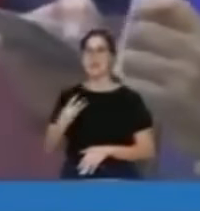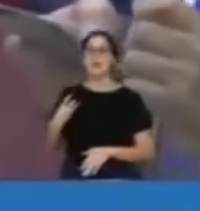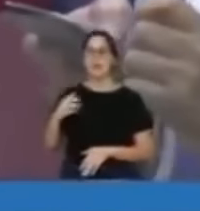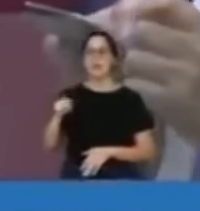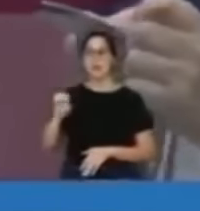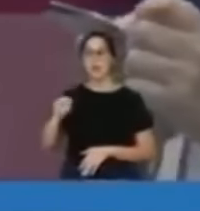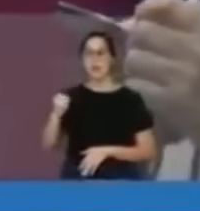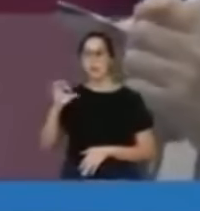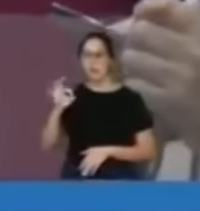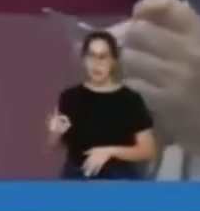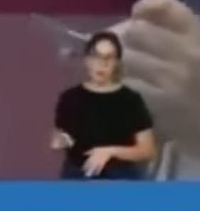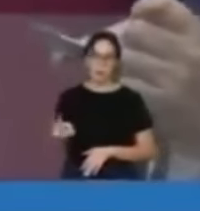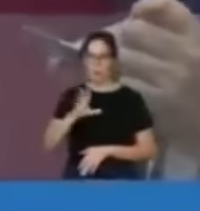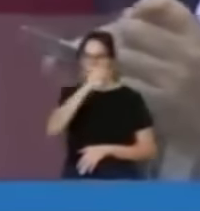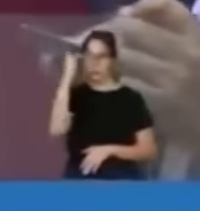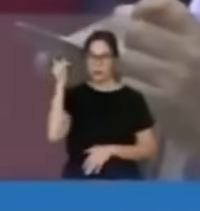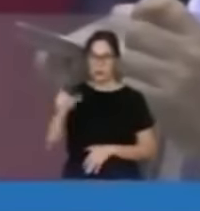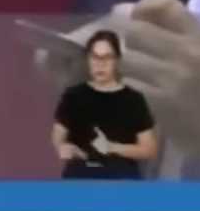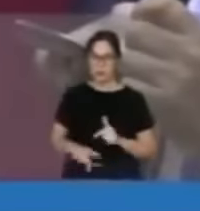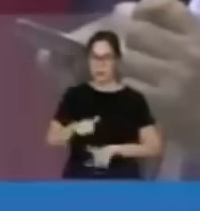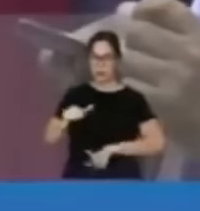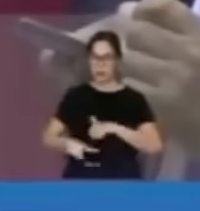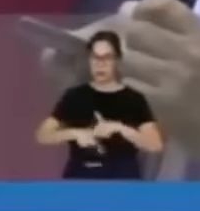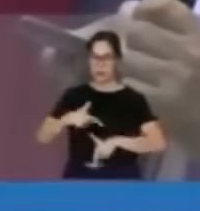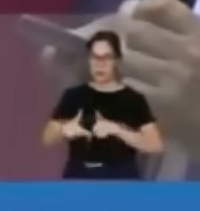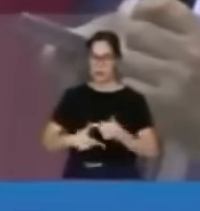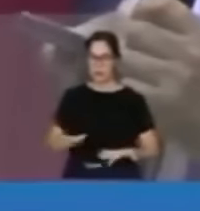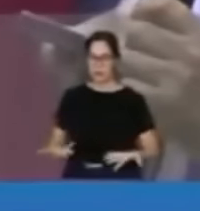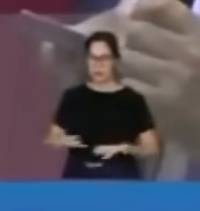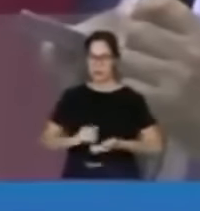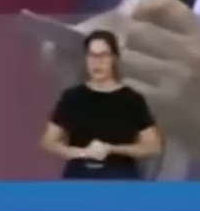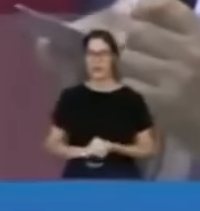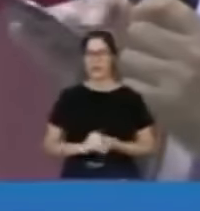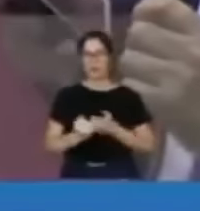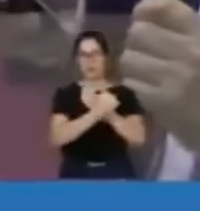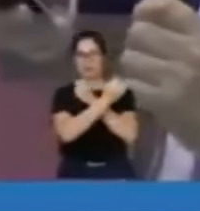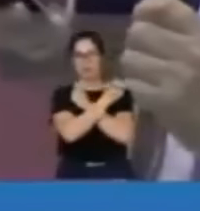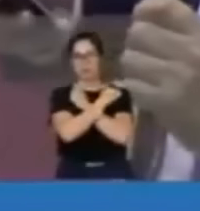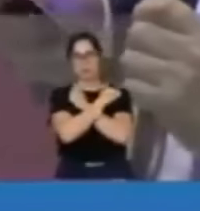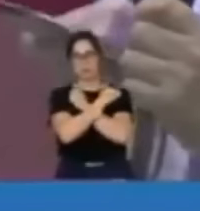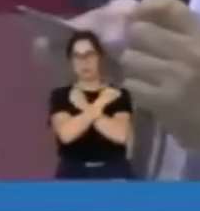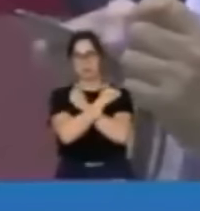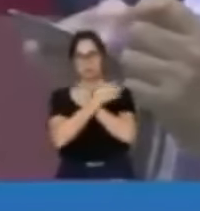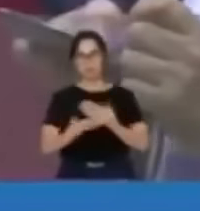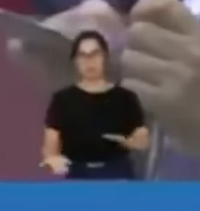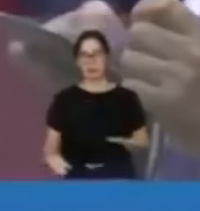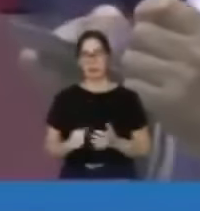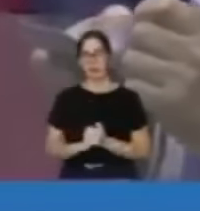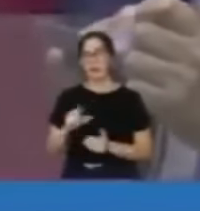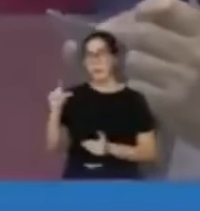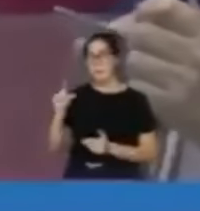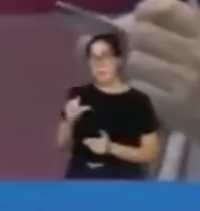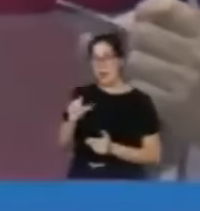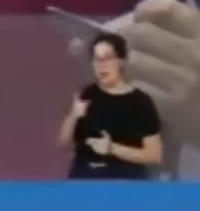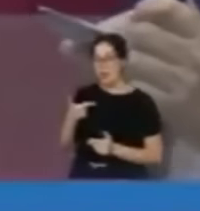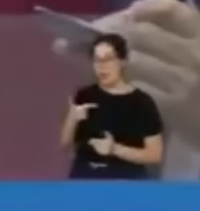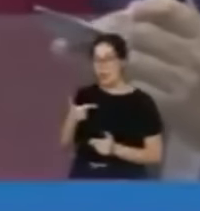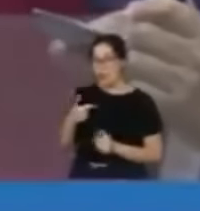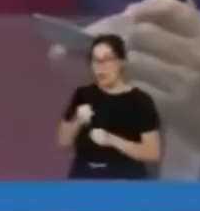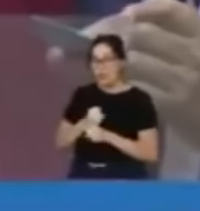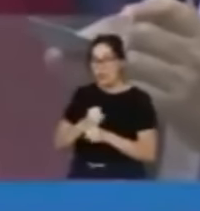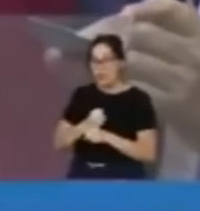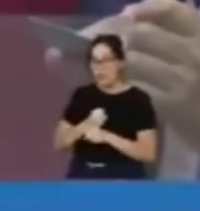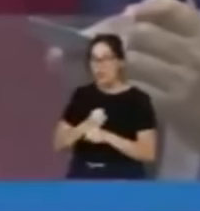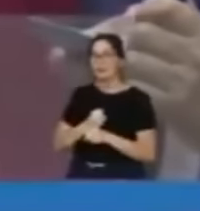13,8% dos trabalhadores e trabalhadoras que podia estar trabalhando estava desempregado. Menos de 2 anos de governo